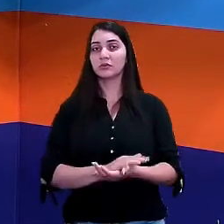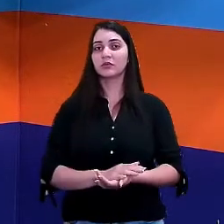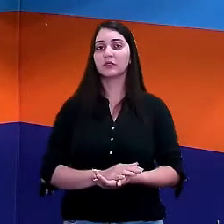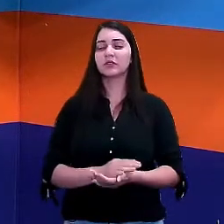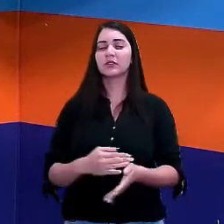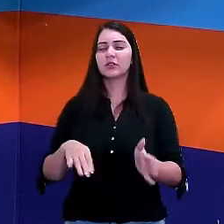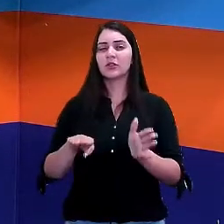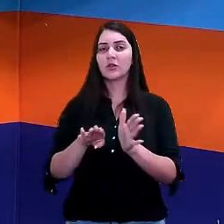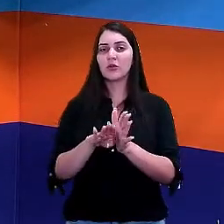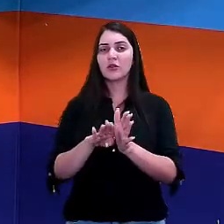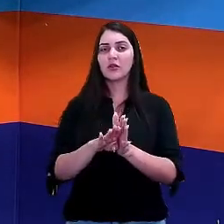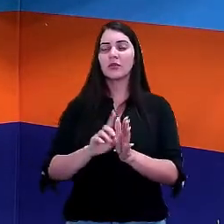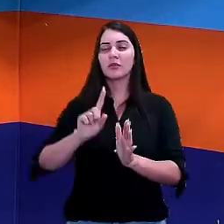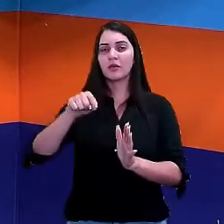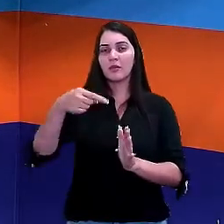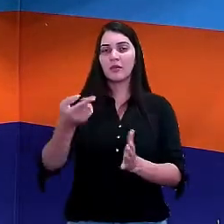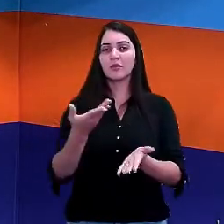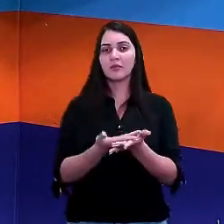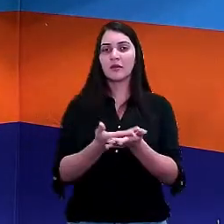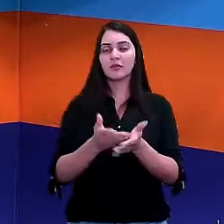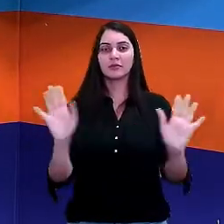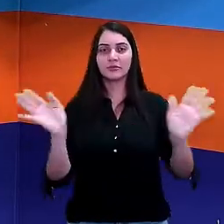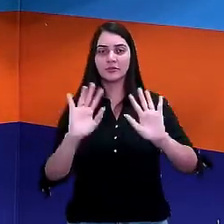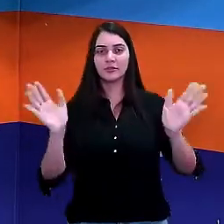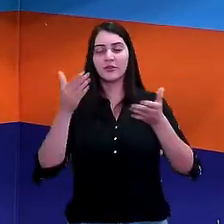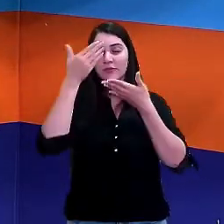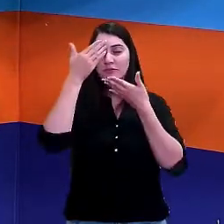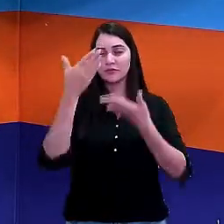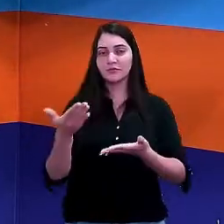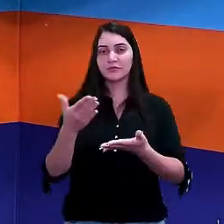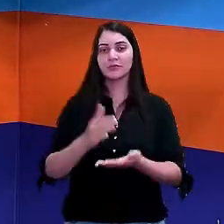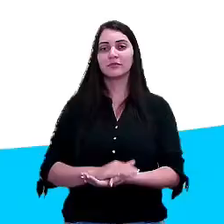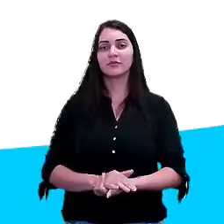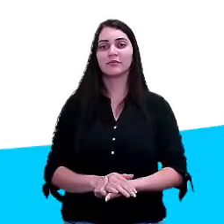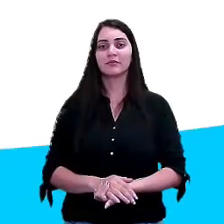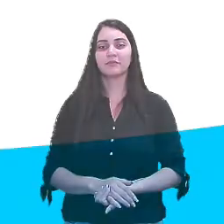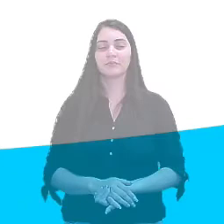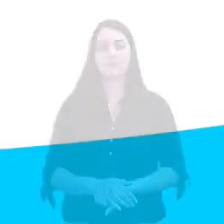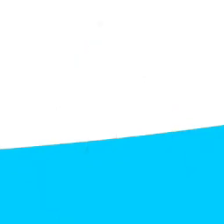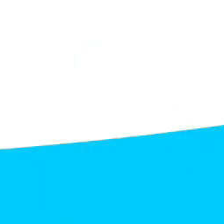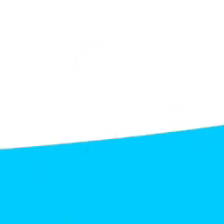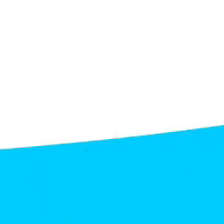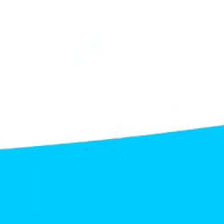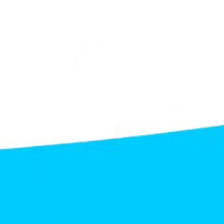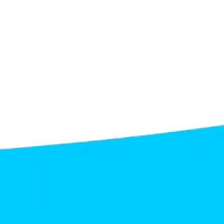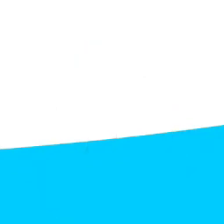gente se encontra na próxima aula. Tchau, tchau. Obrigada a todos.